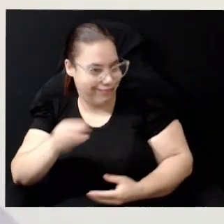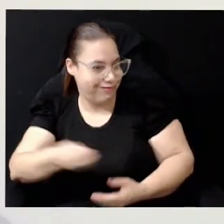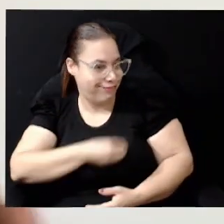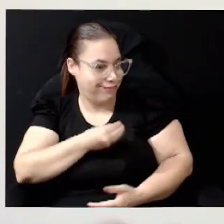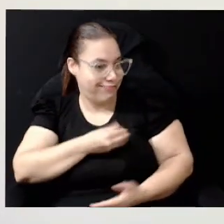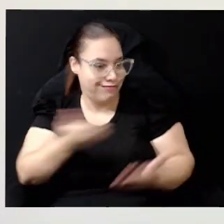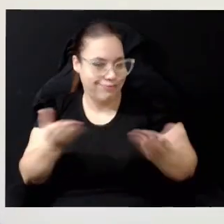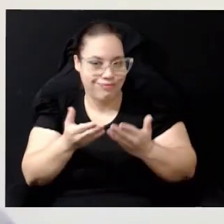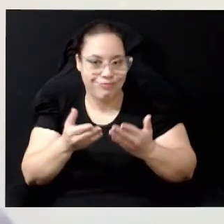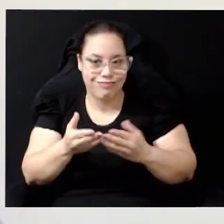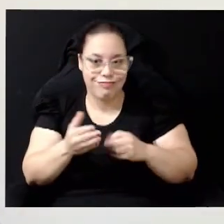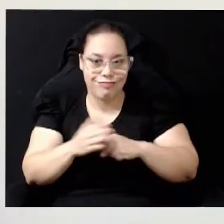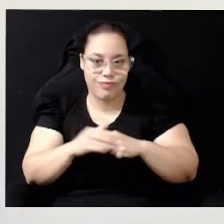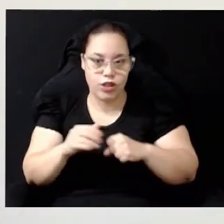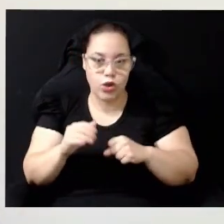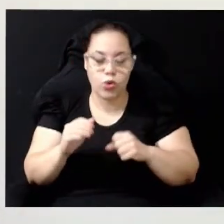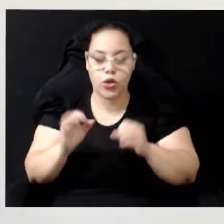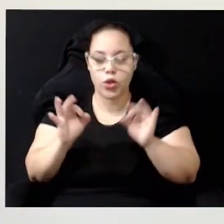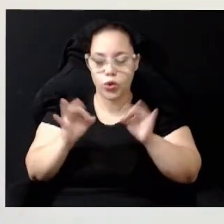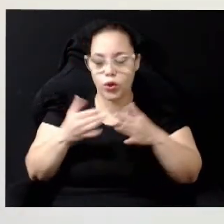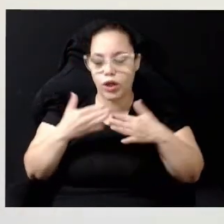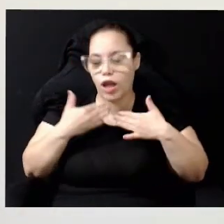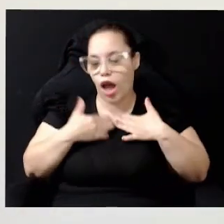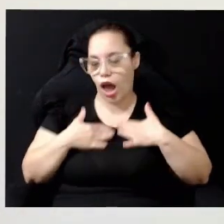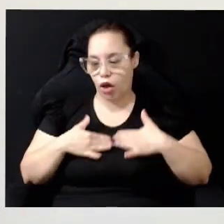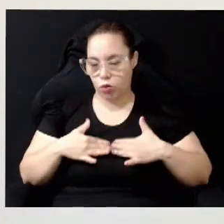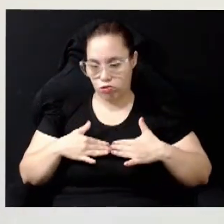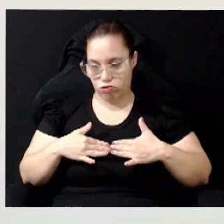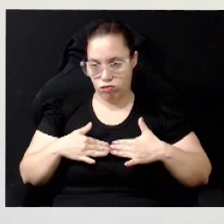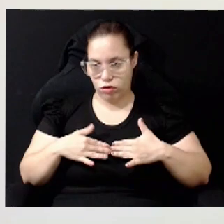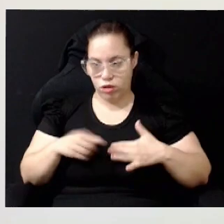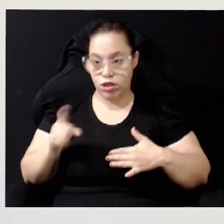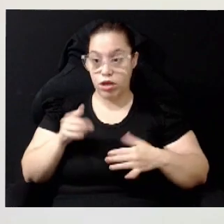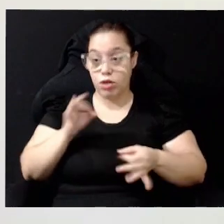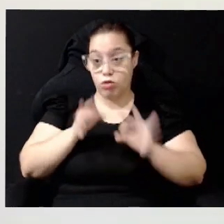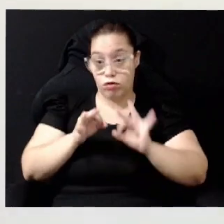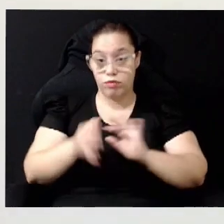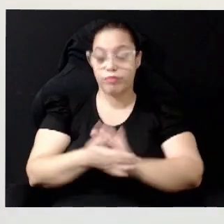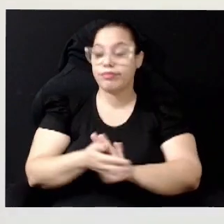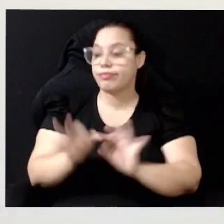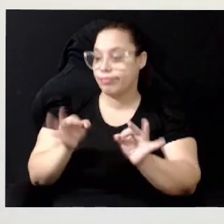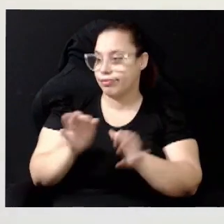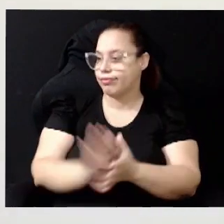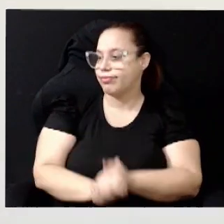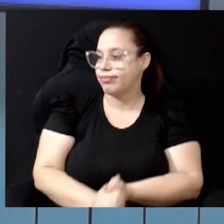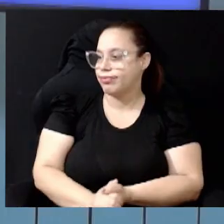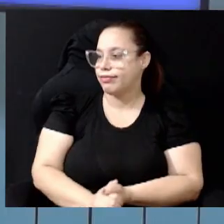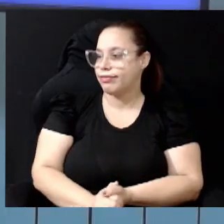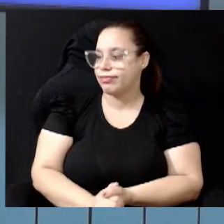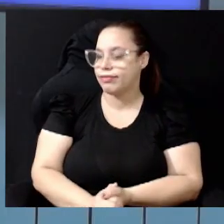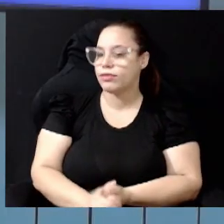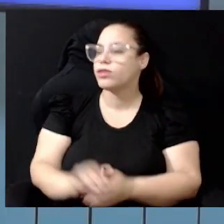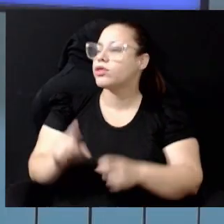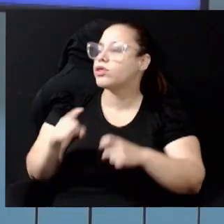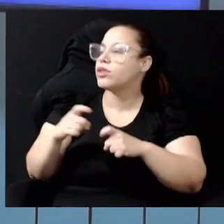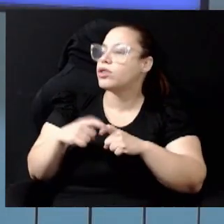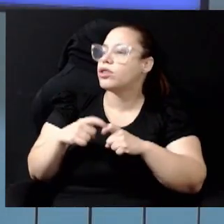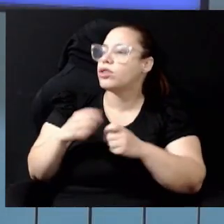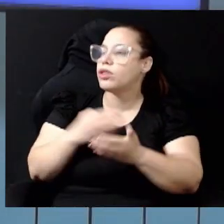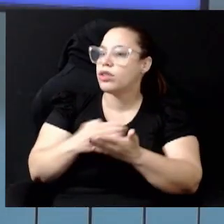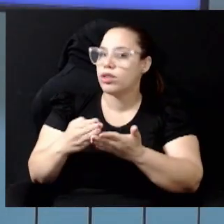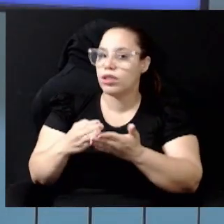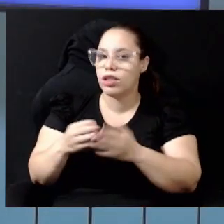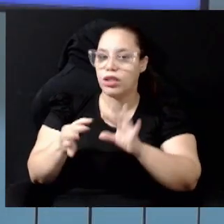atitude gentil, amorosa e de não julgamento. Exatamente isso. Doutor, para a gente contextualizar agora